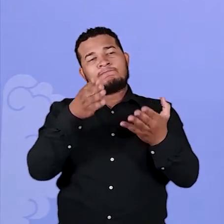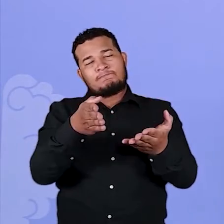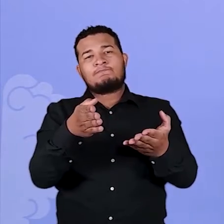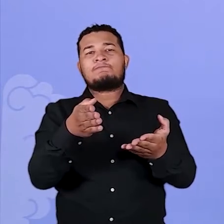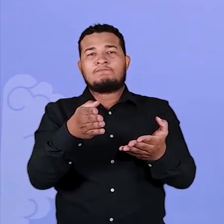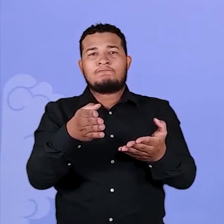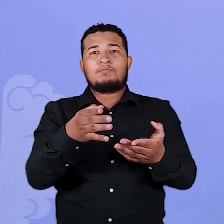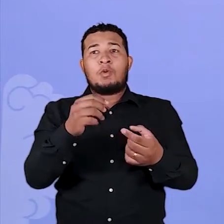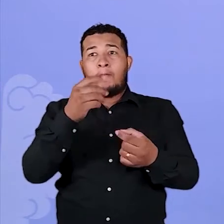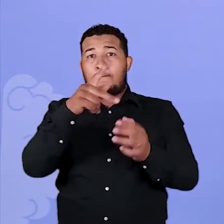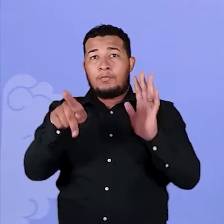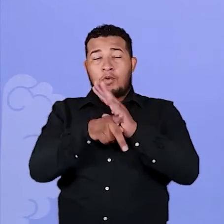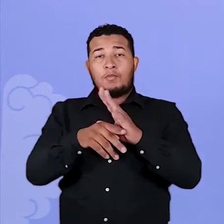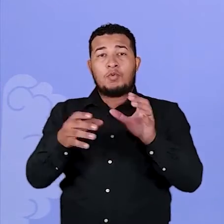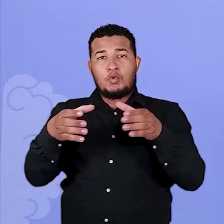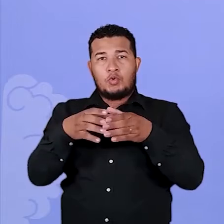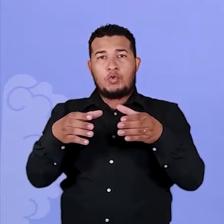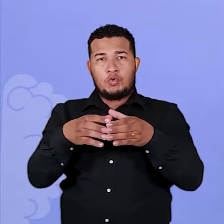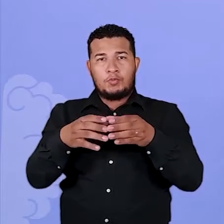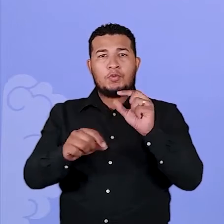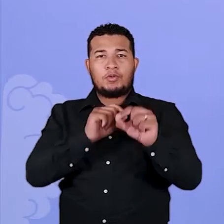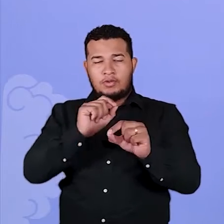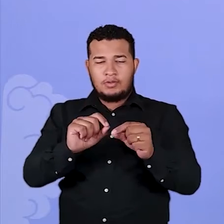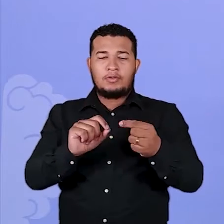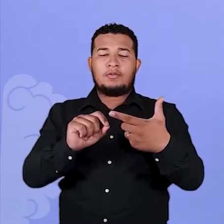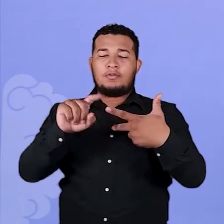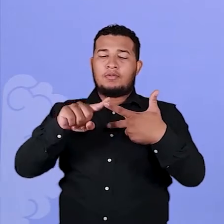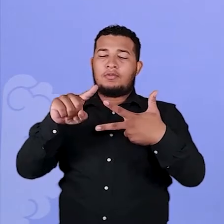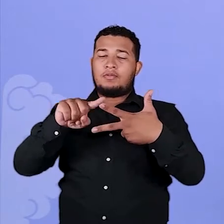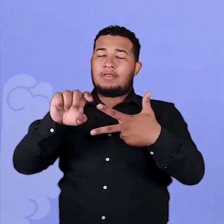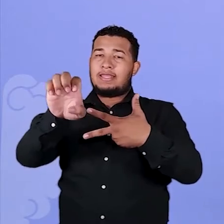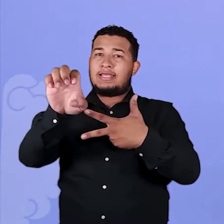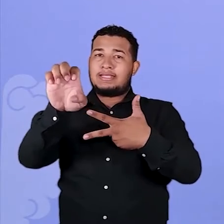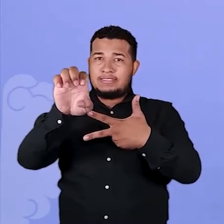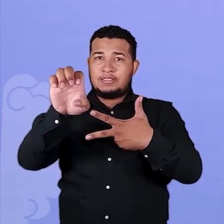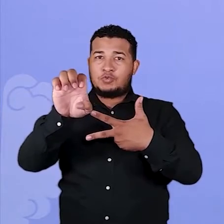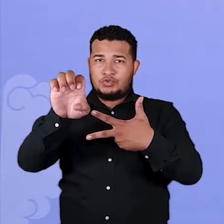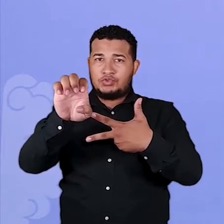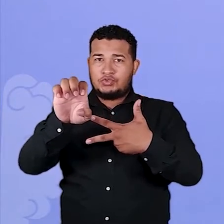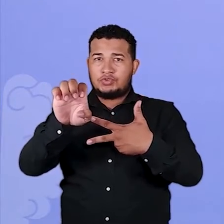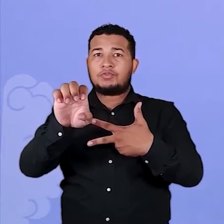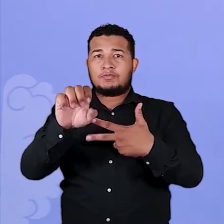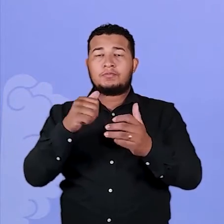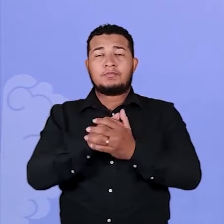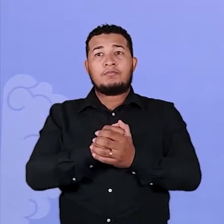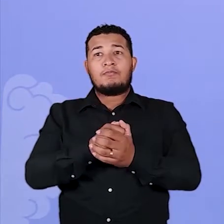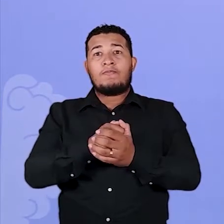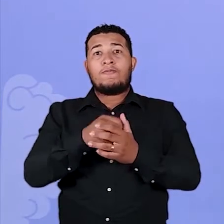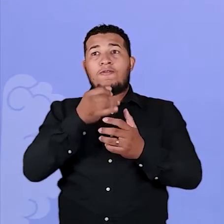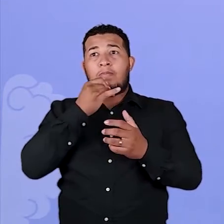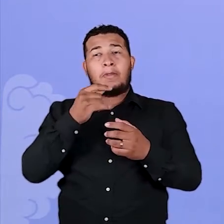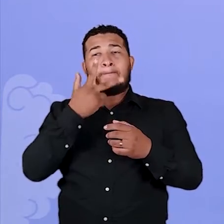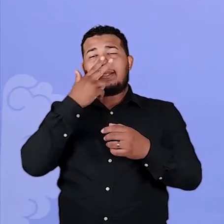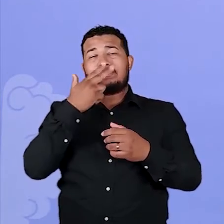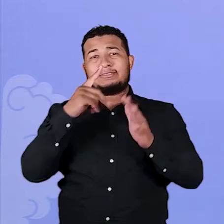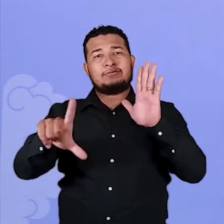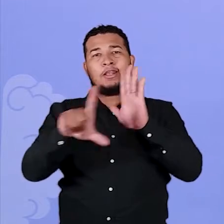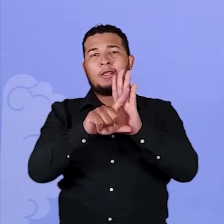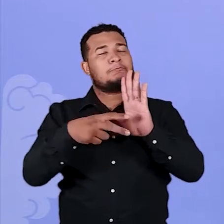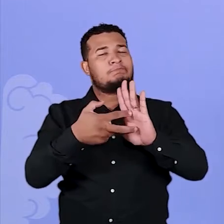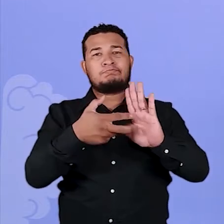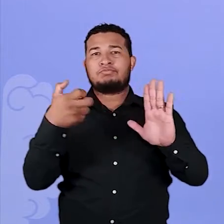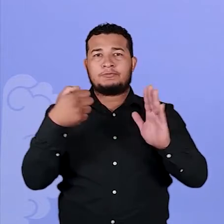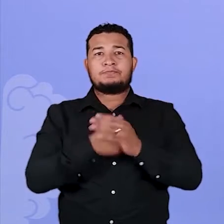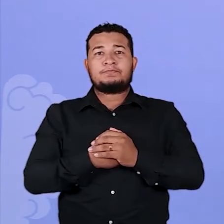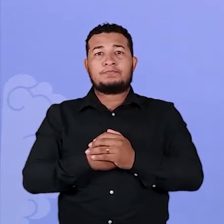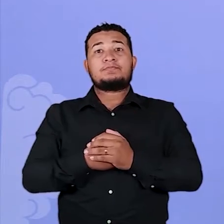mesmo assim, o executivo, agindo em nome do bem comum, viola essa lei.